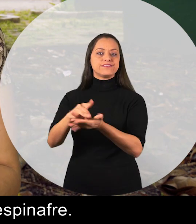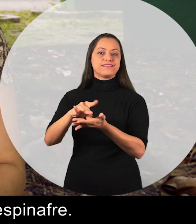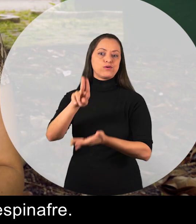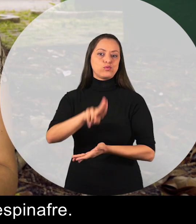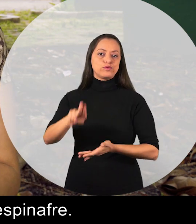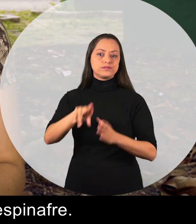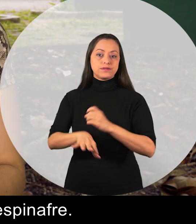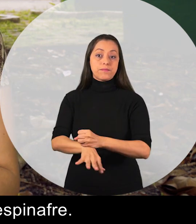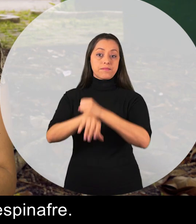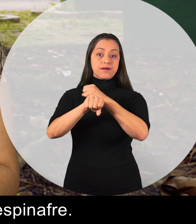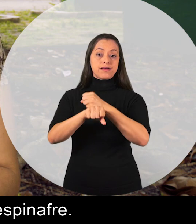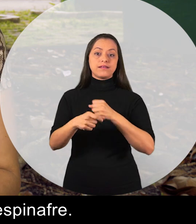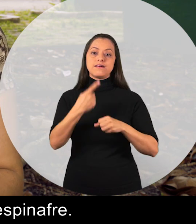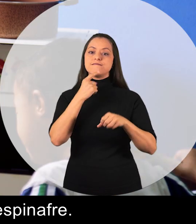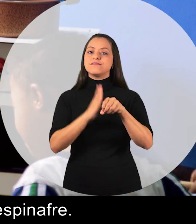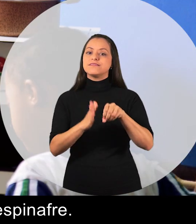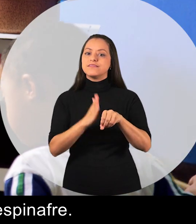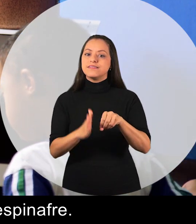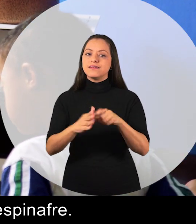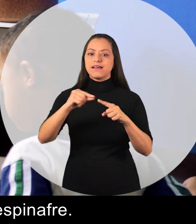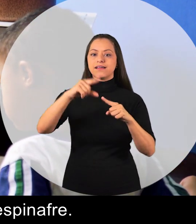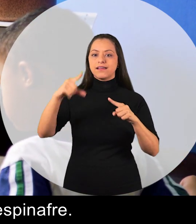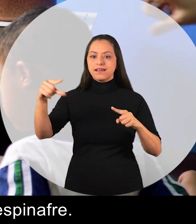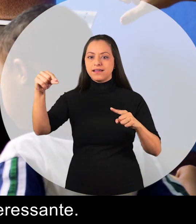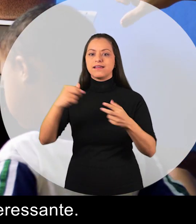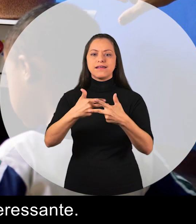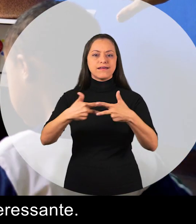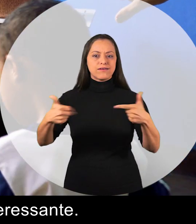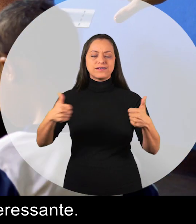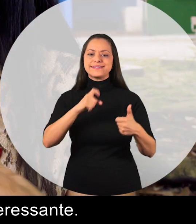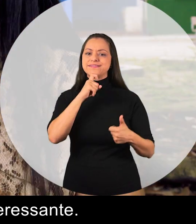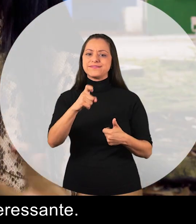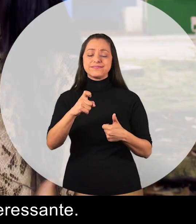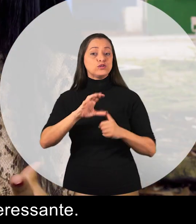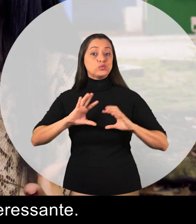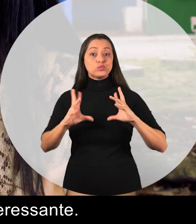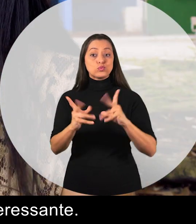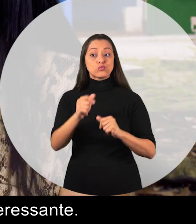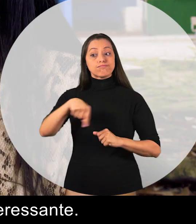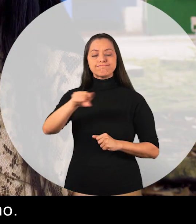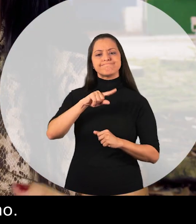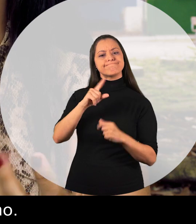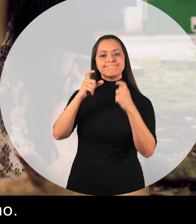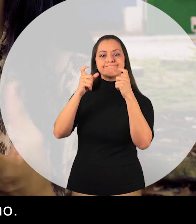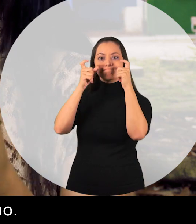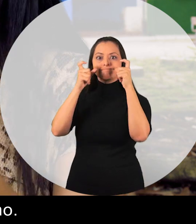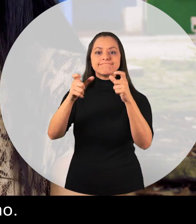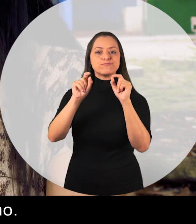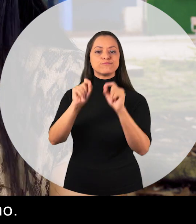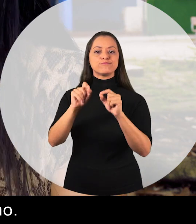Então, a mandioca, o tomate, o agrião, o espinafre. Então, eu acho que essa parte foi muito interessante, assim, trazer